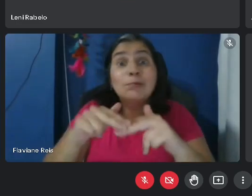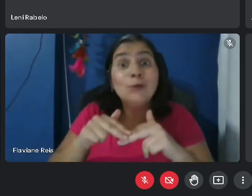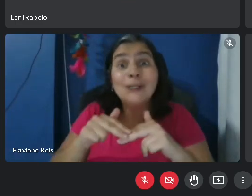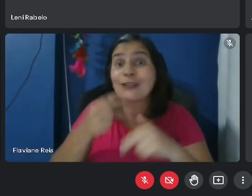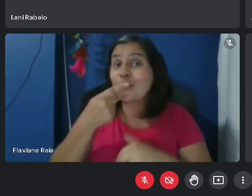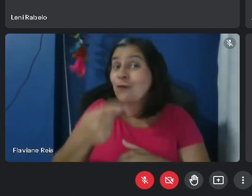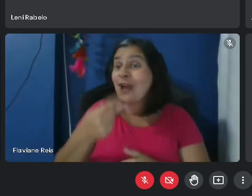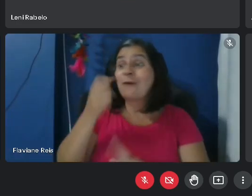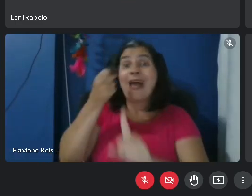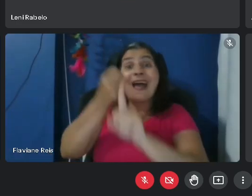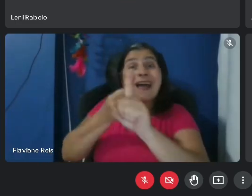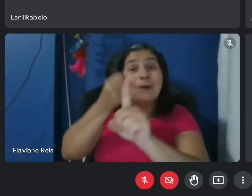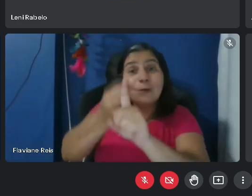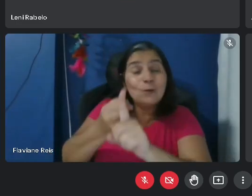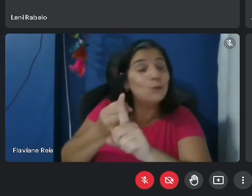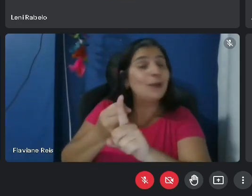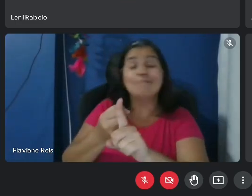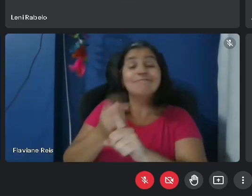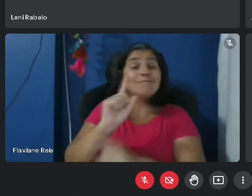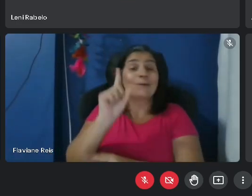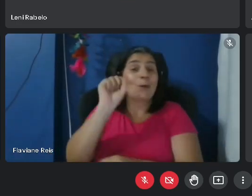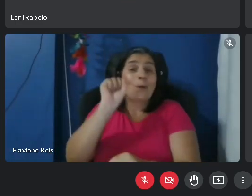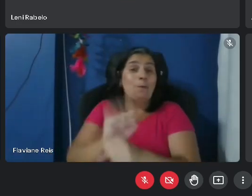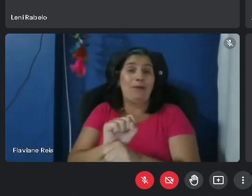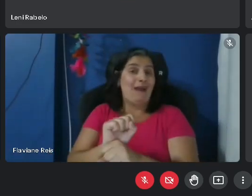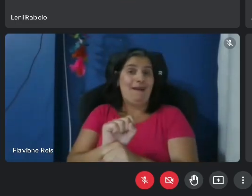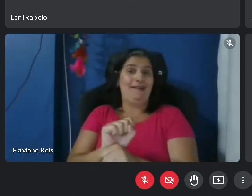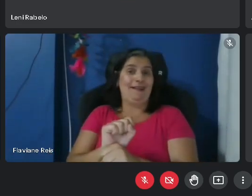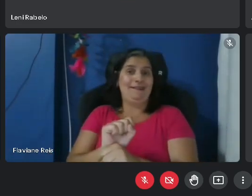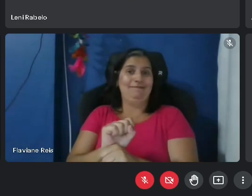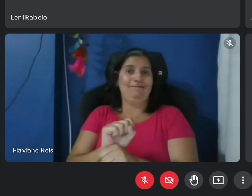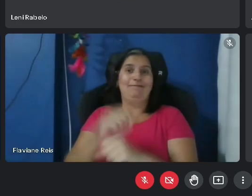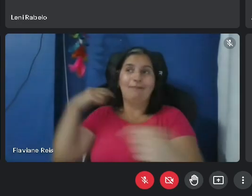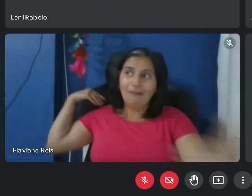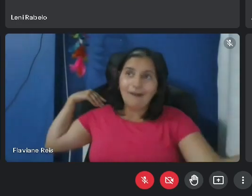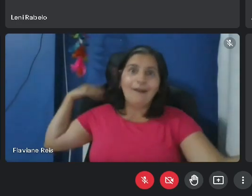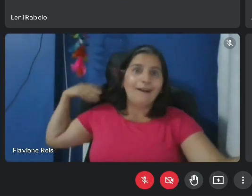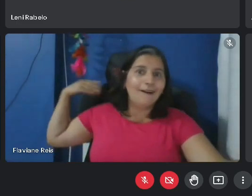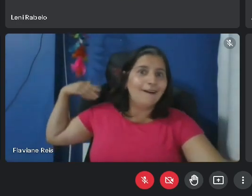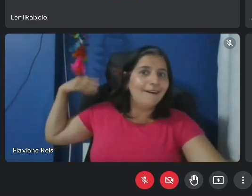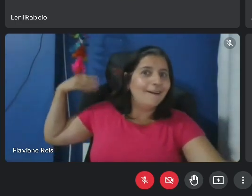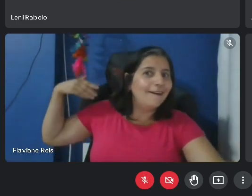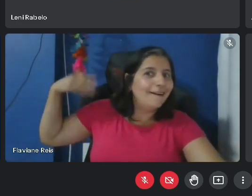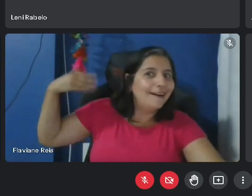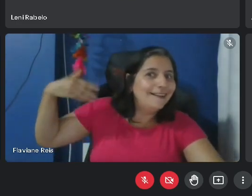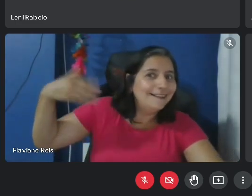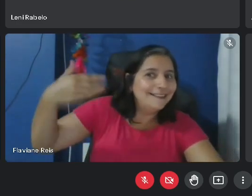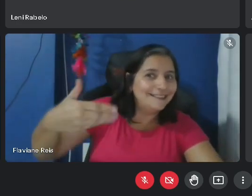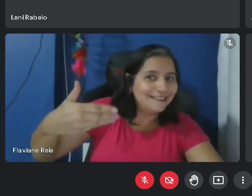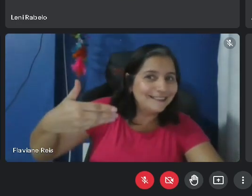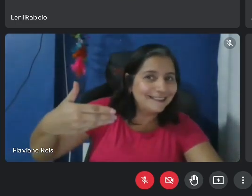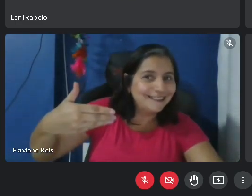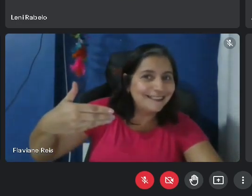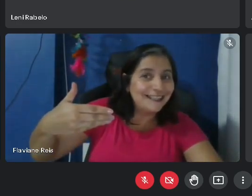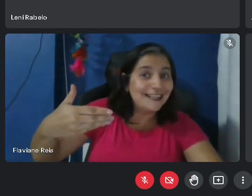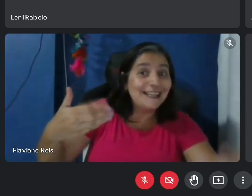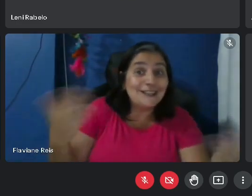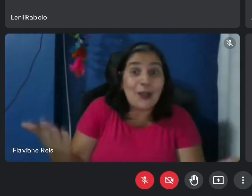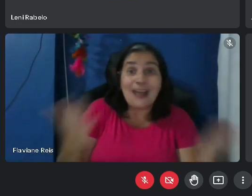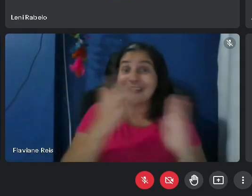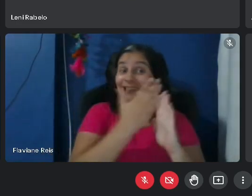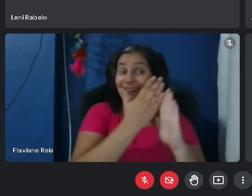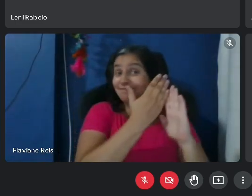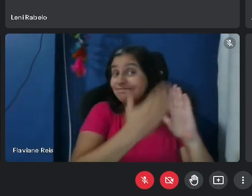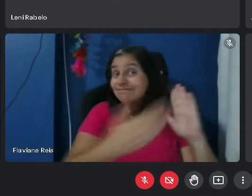Para que nós, como comunidade surda, temos esse acesso. Por isso, não é somente lutar e parar, é uma coisa contínua, não é